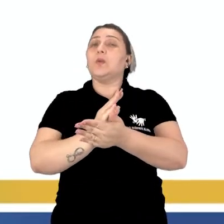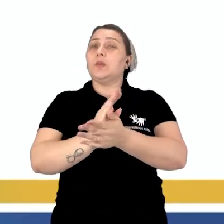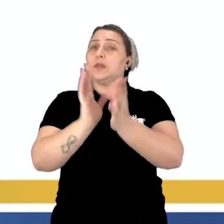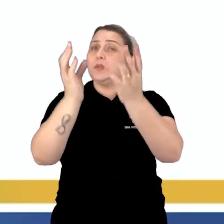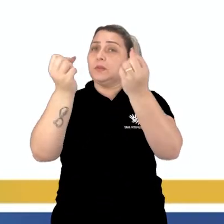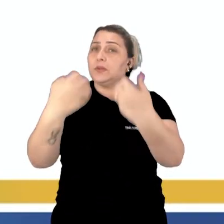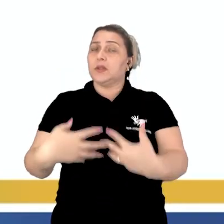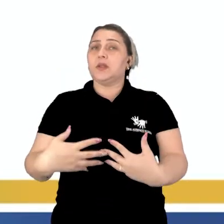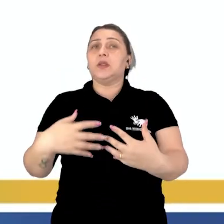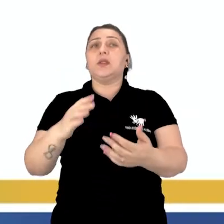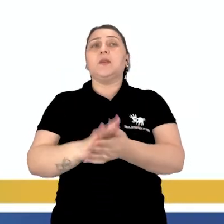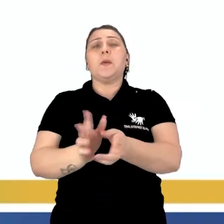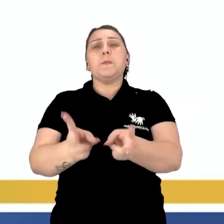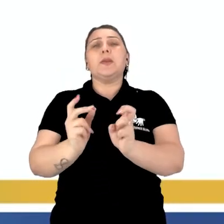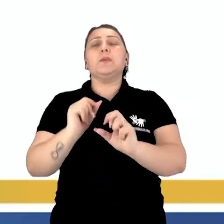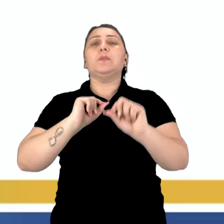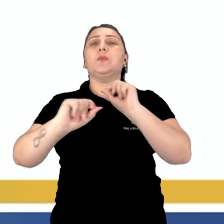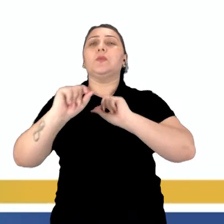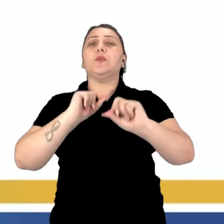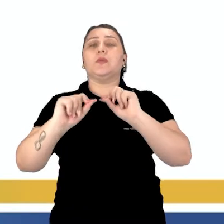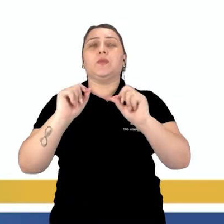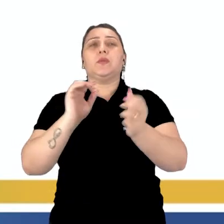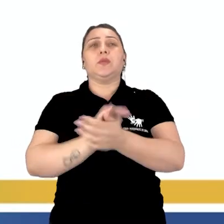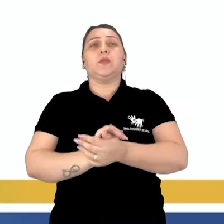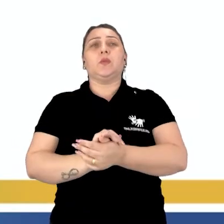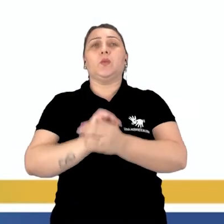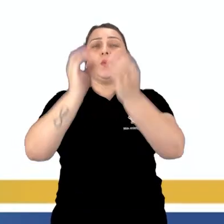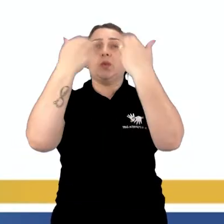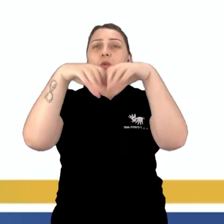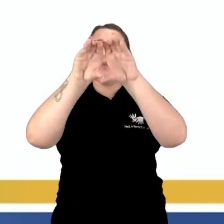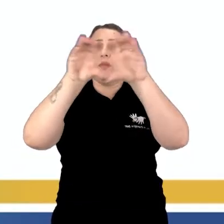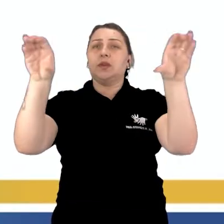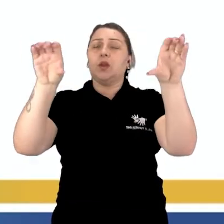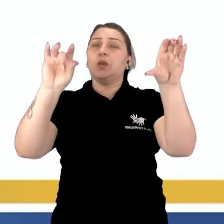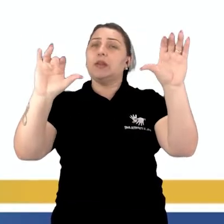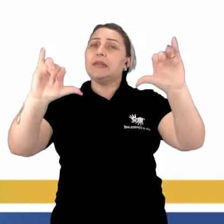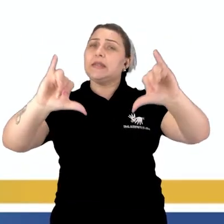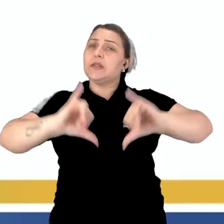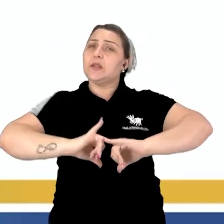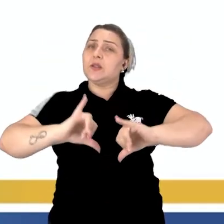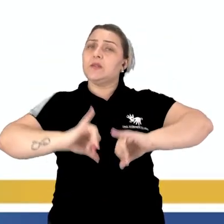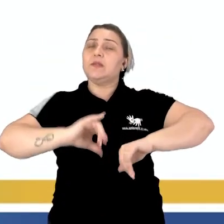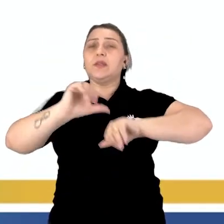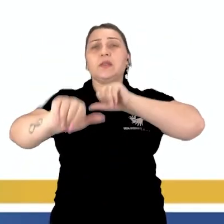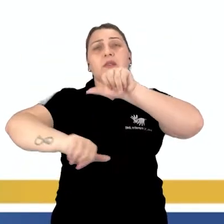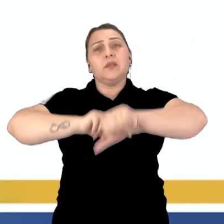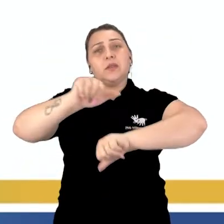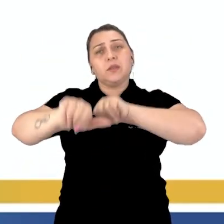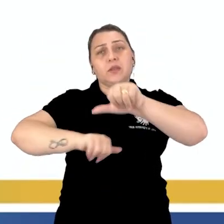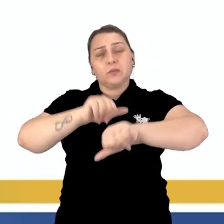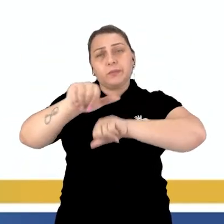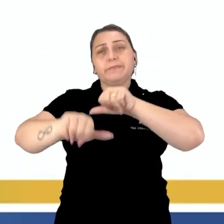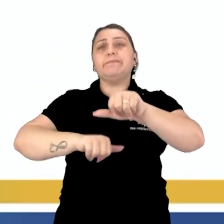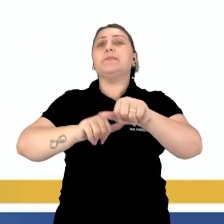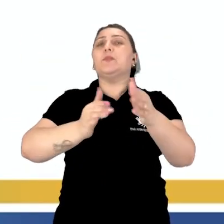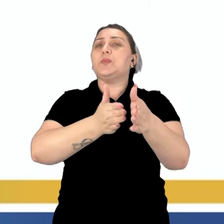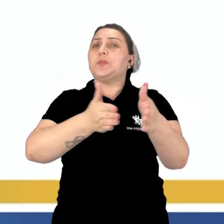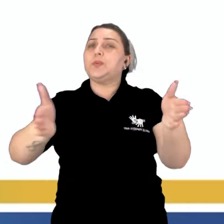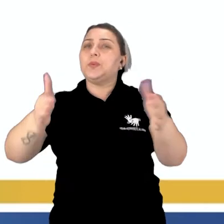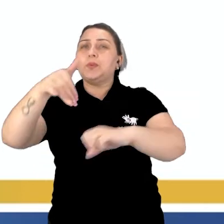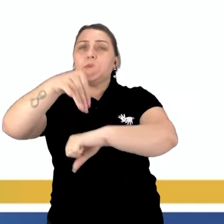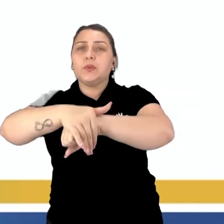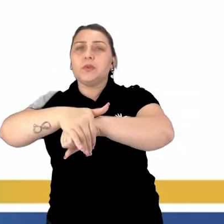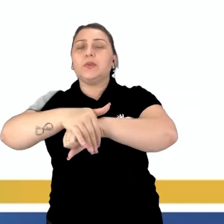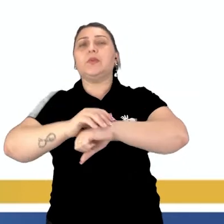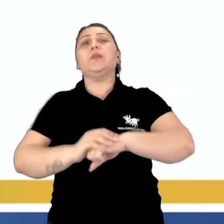observações e foi notado o seguinte, que a aparência do céu, ela sofre transformações, sofre mudanças ao longo de uma